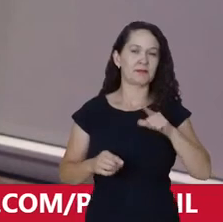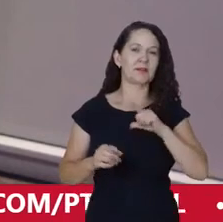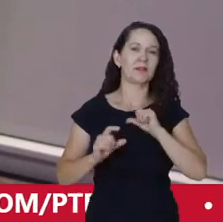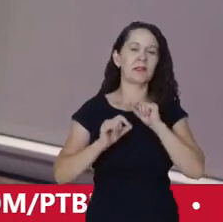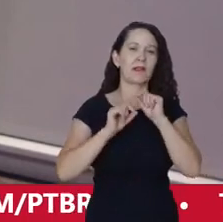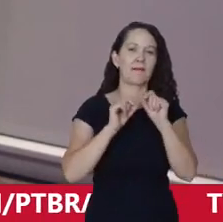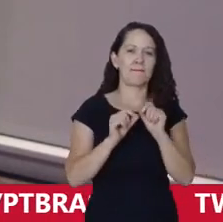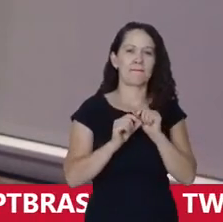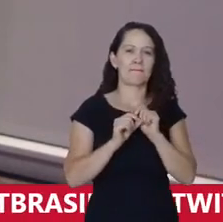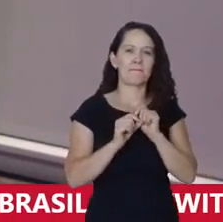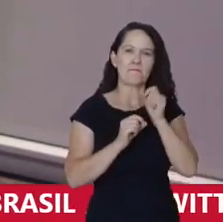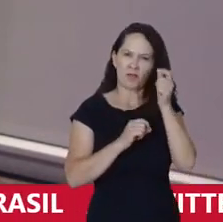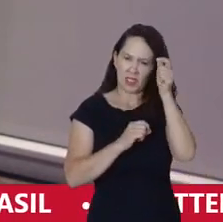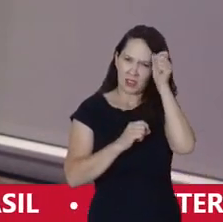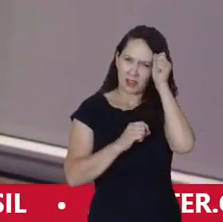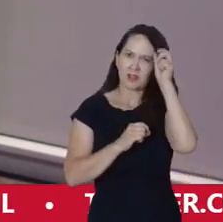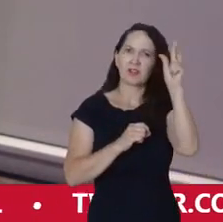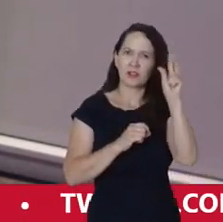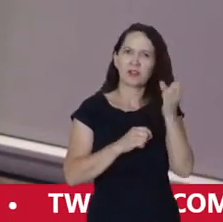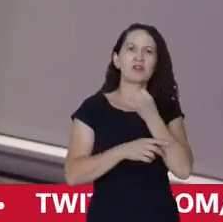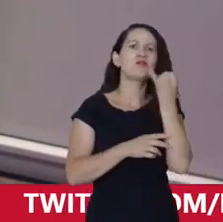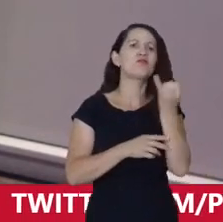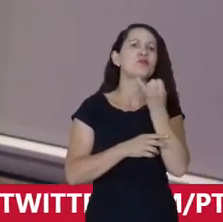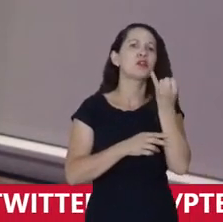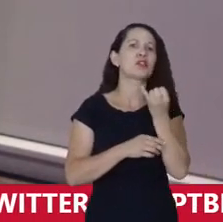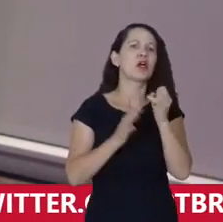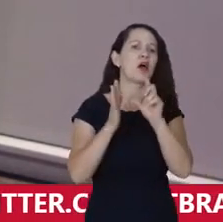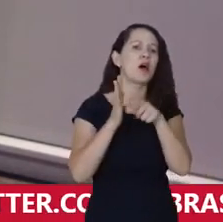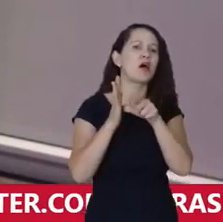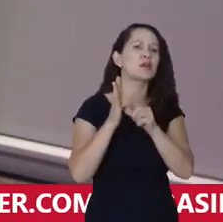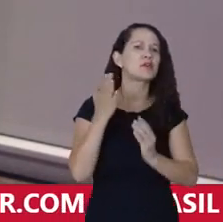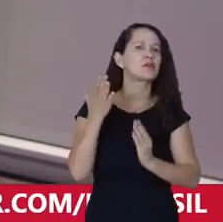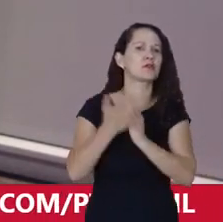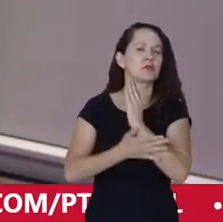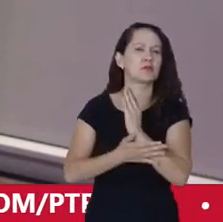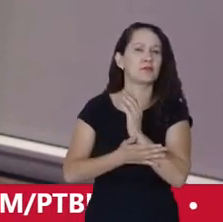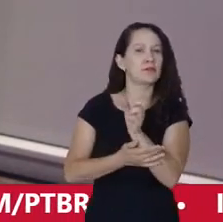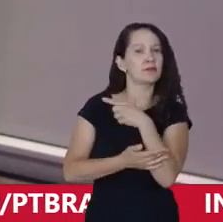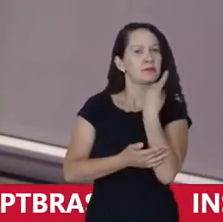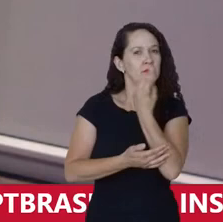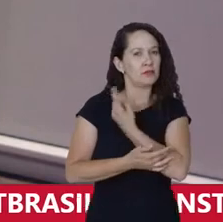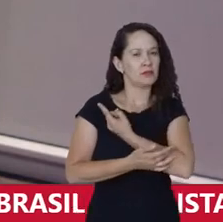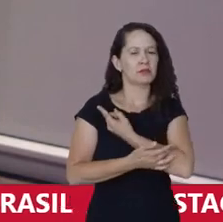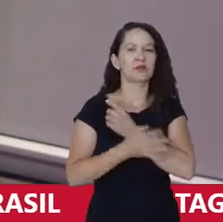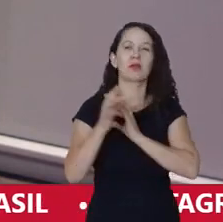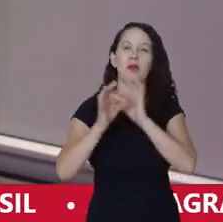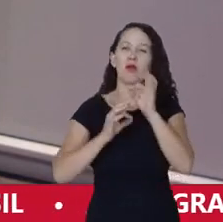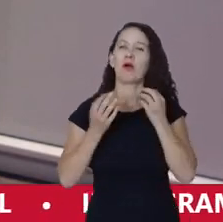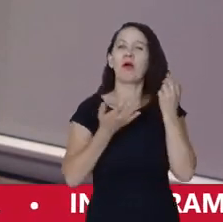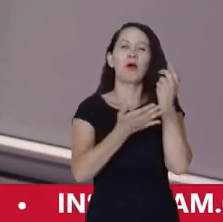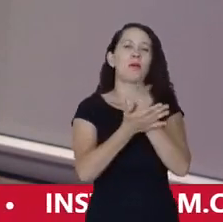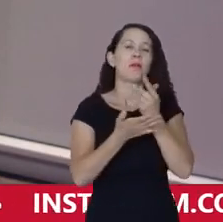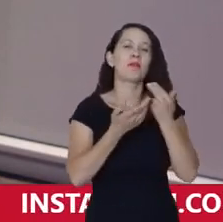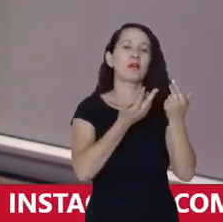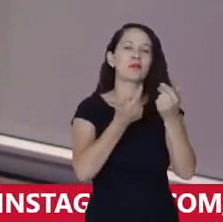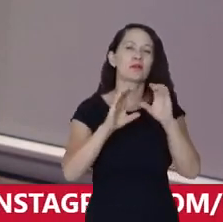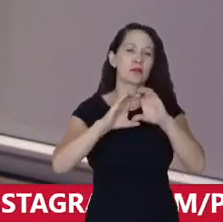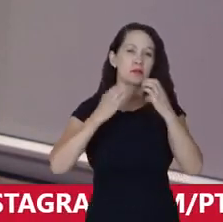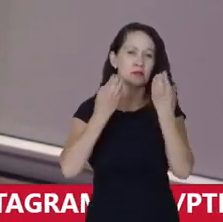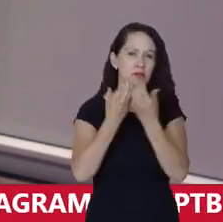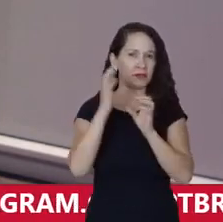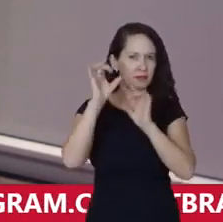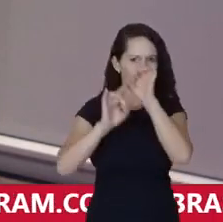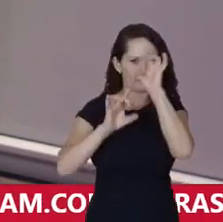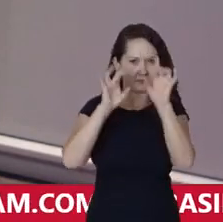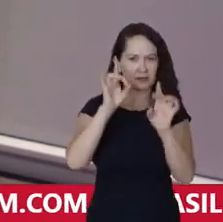obstrução muito inteligente, importante e atrasou o procedimento. E nós estamos fazendo a mesma coisa agora na Comissão